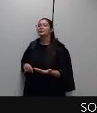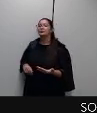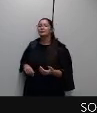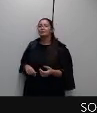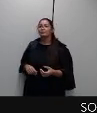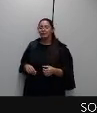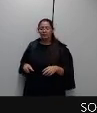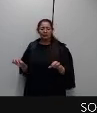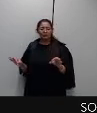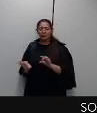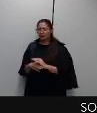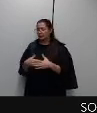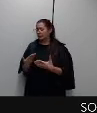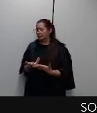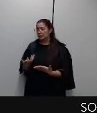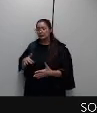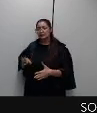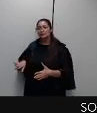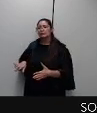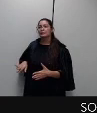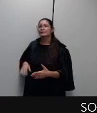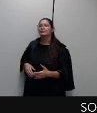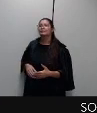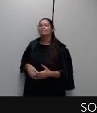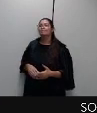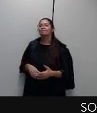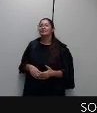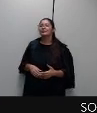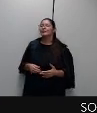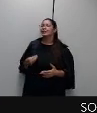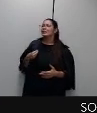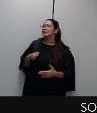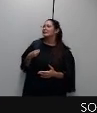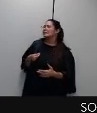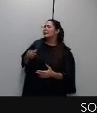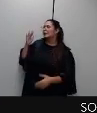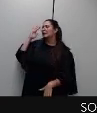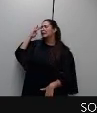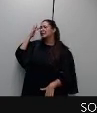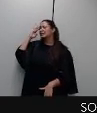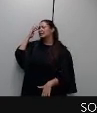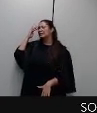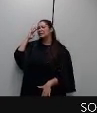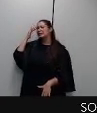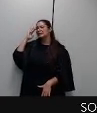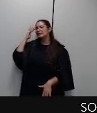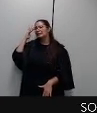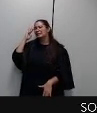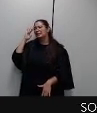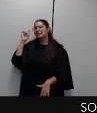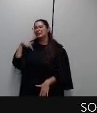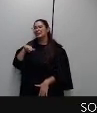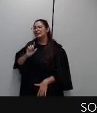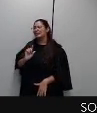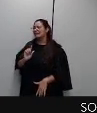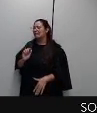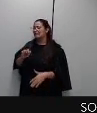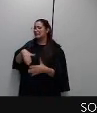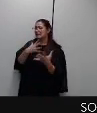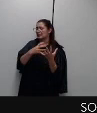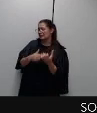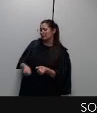amigo provimento aí ele é essencialmente por entender que a que a impossibilidade da garantia duplice impoe